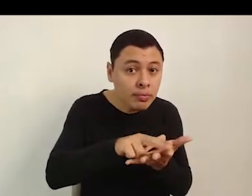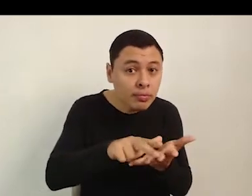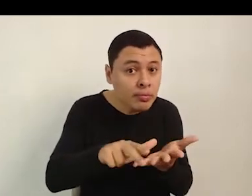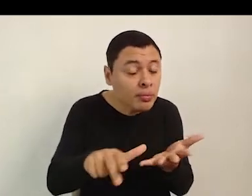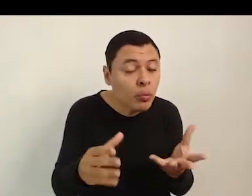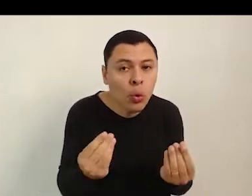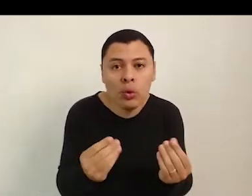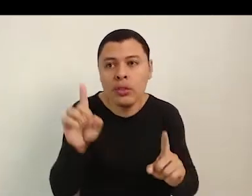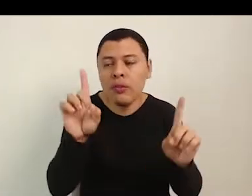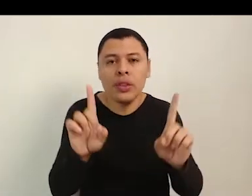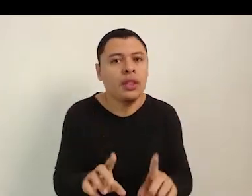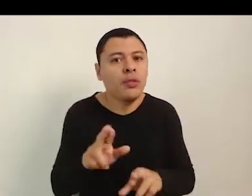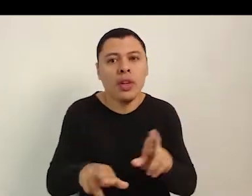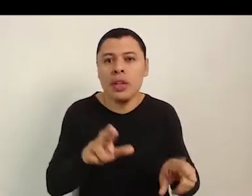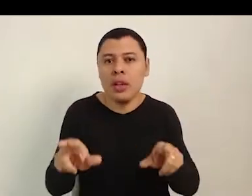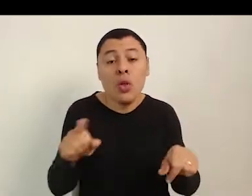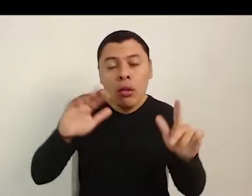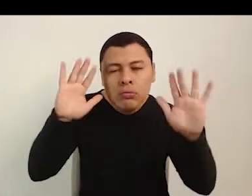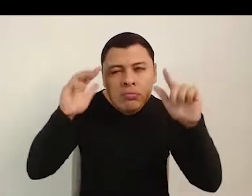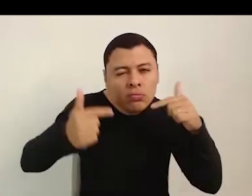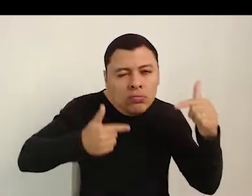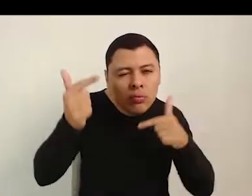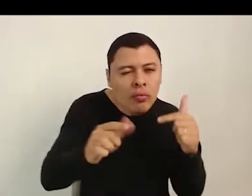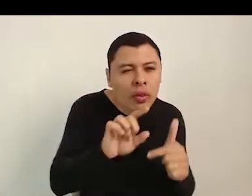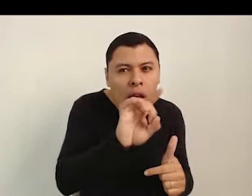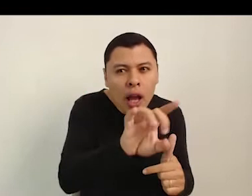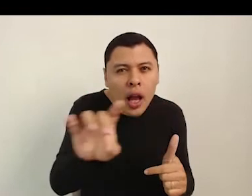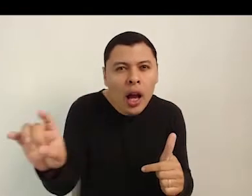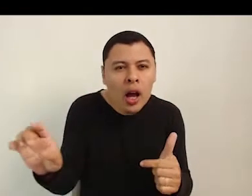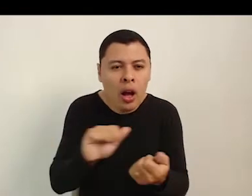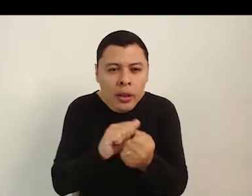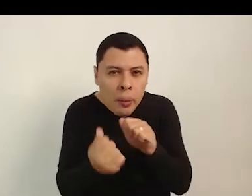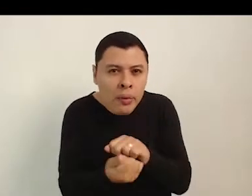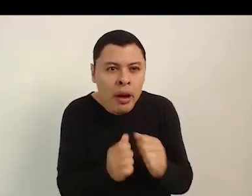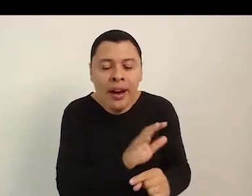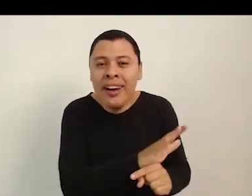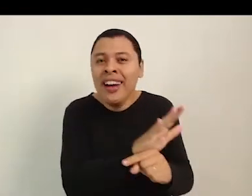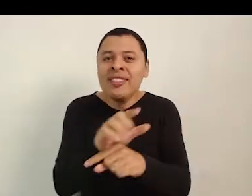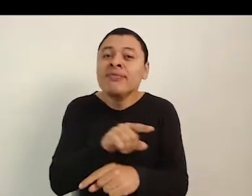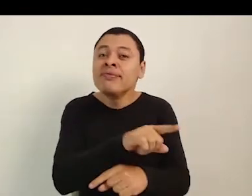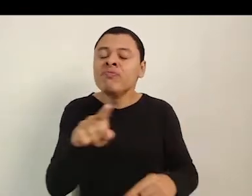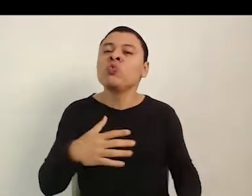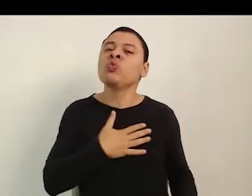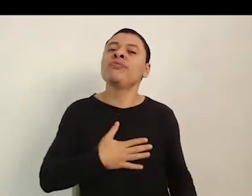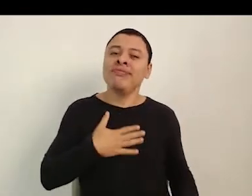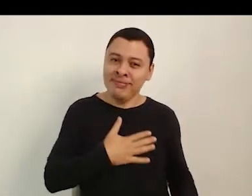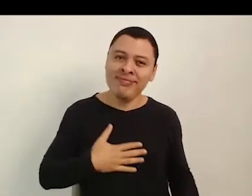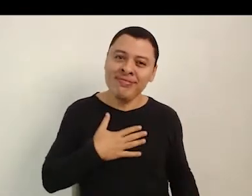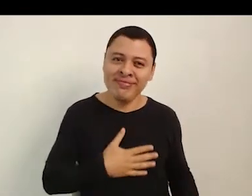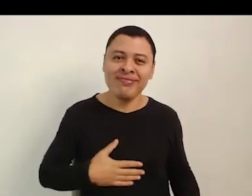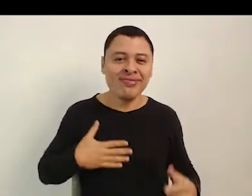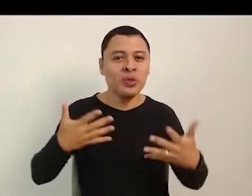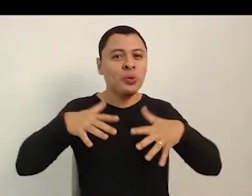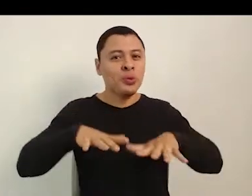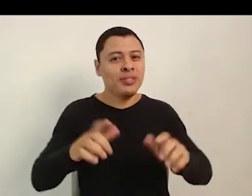e nós trabalhamos pensando em todas elas para poder trazer um mundo mais inclusivo. Um ponto muito